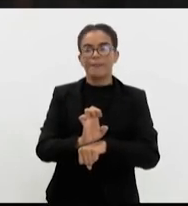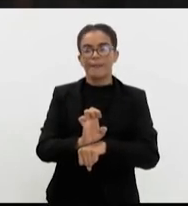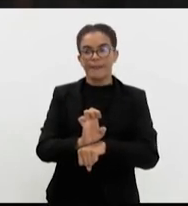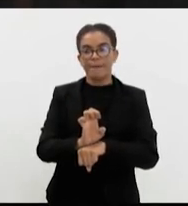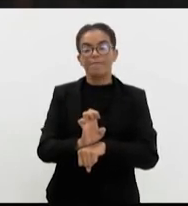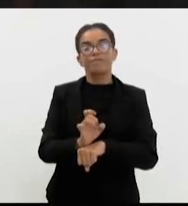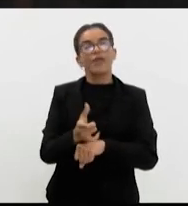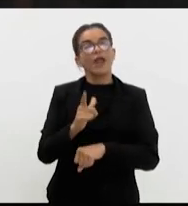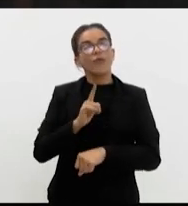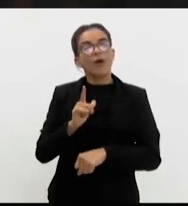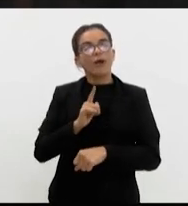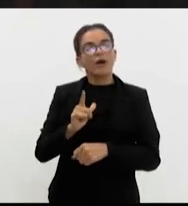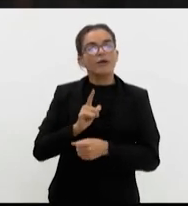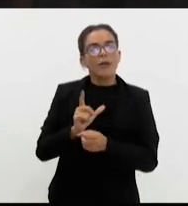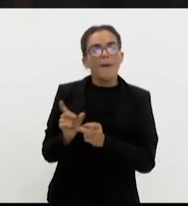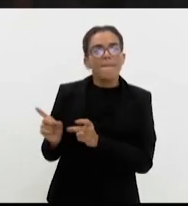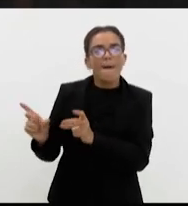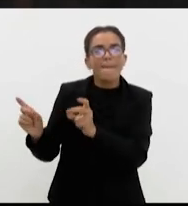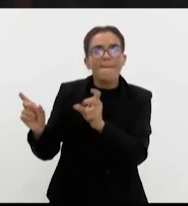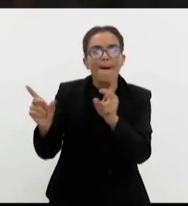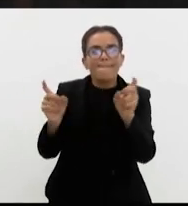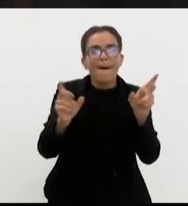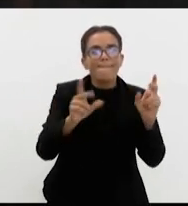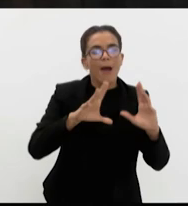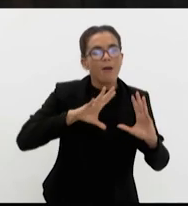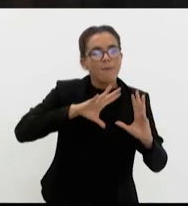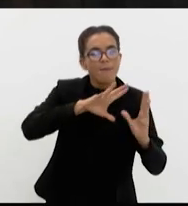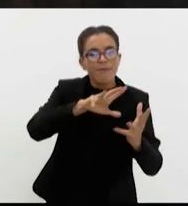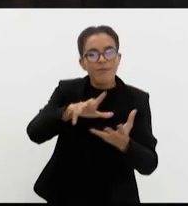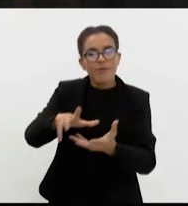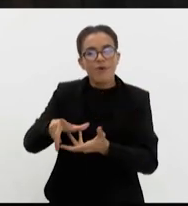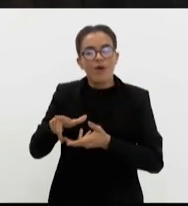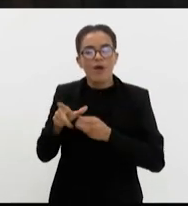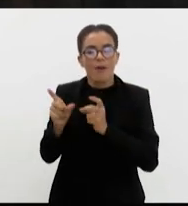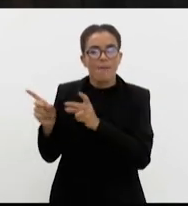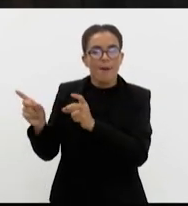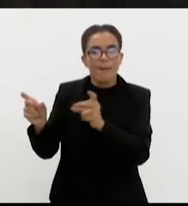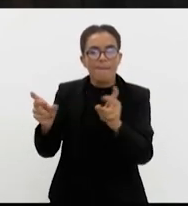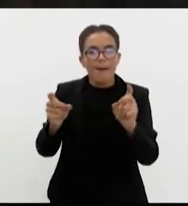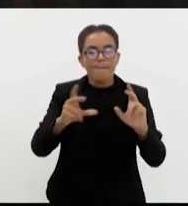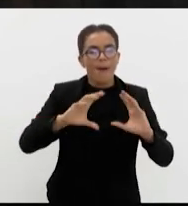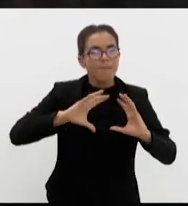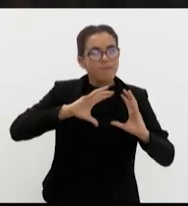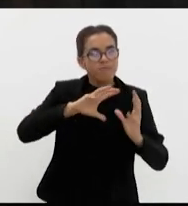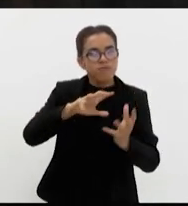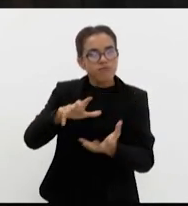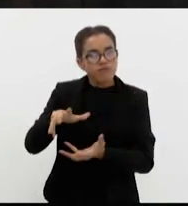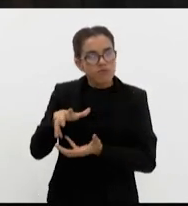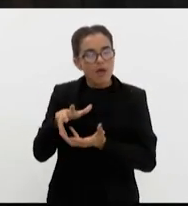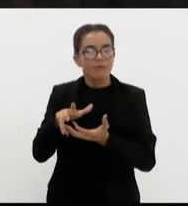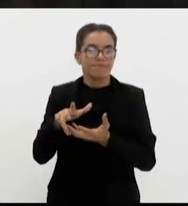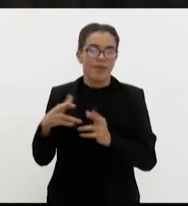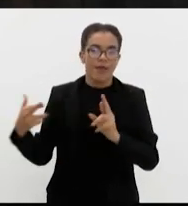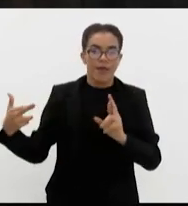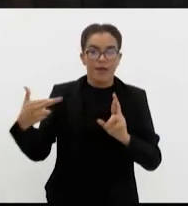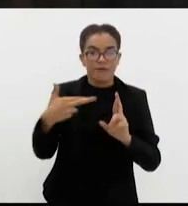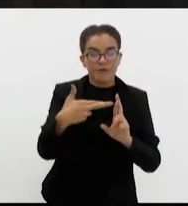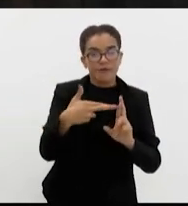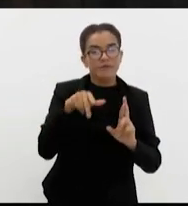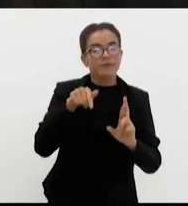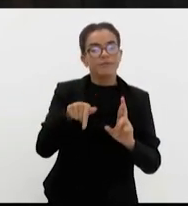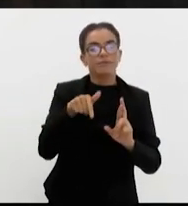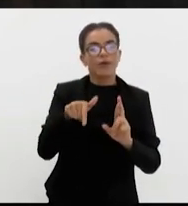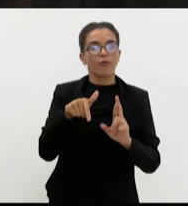grande exportadora de petróleo ela vendia a esse preço que ela dizia que era o de referência para sua